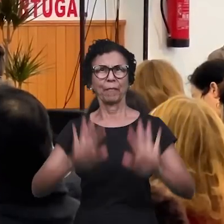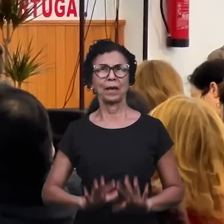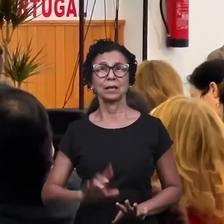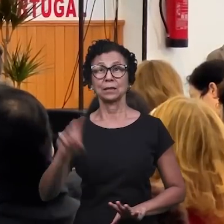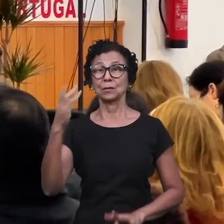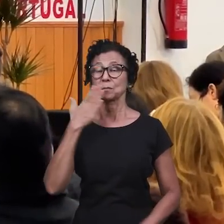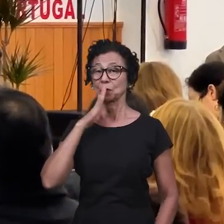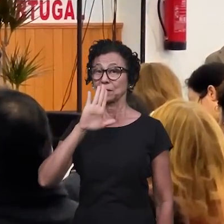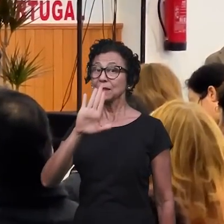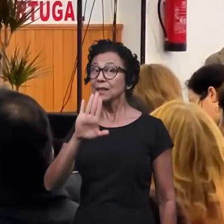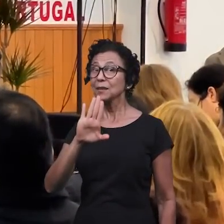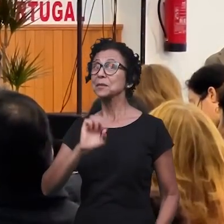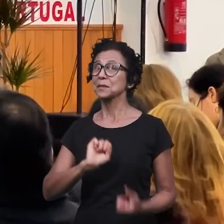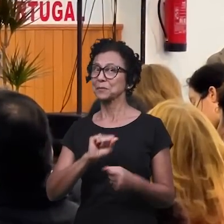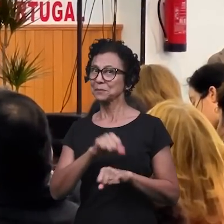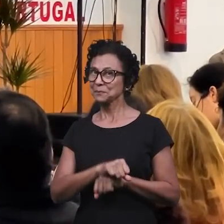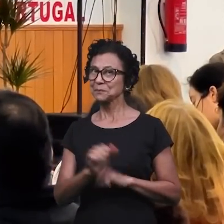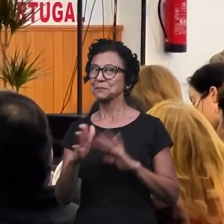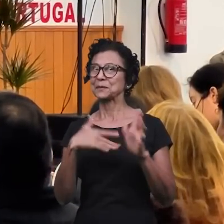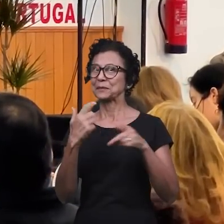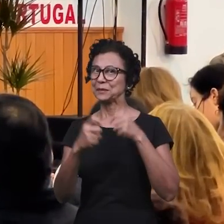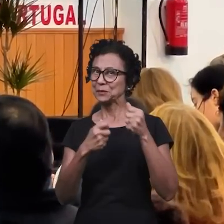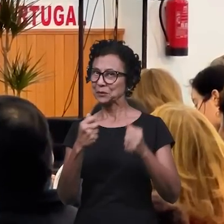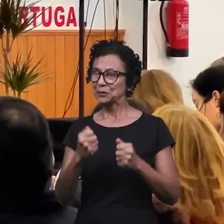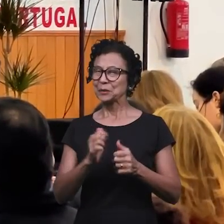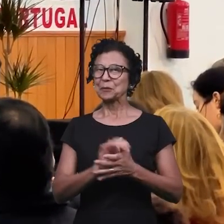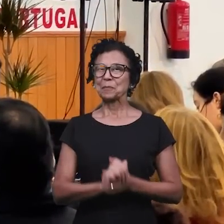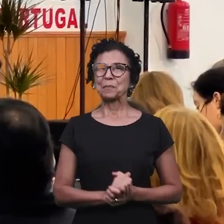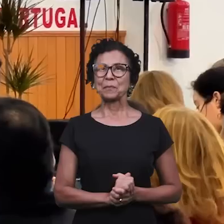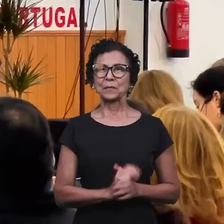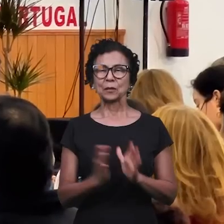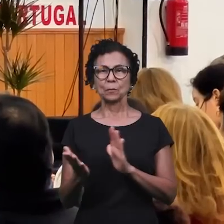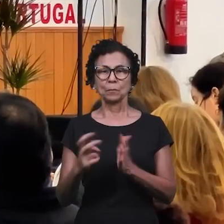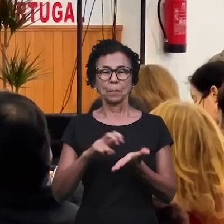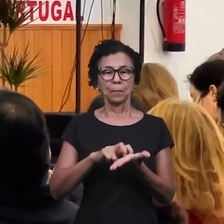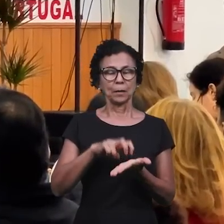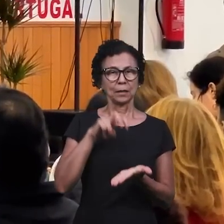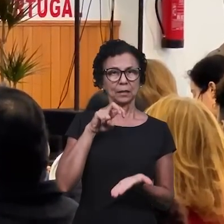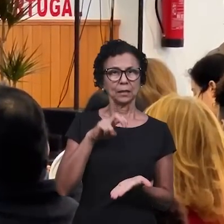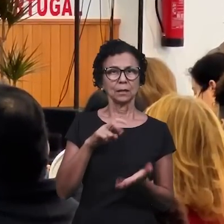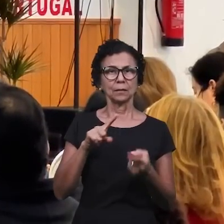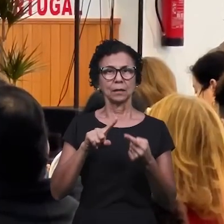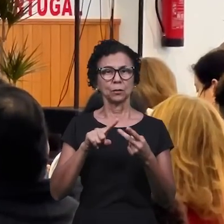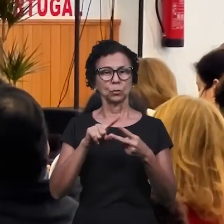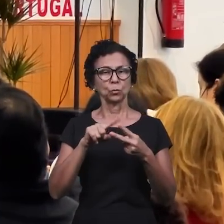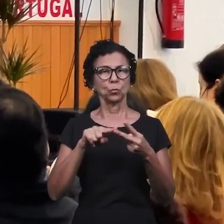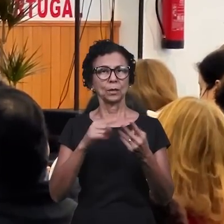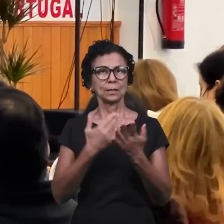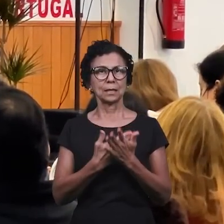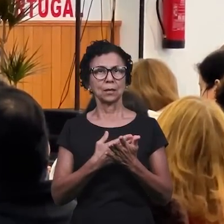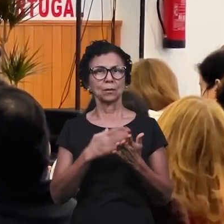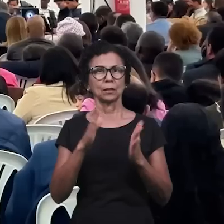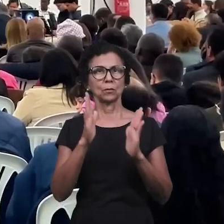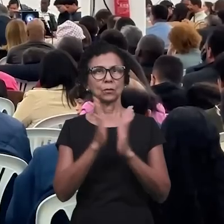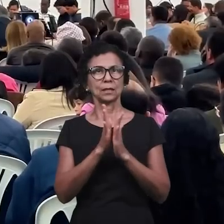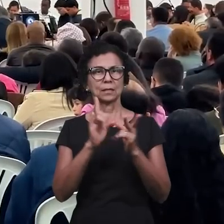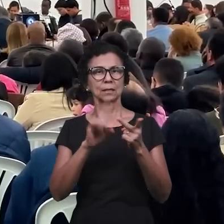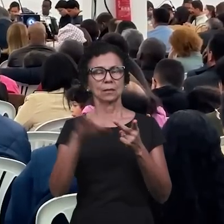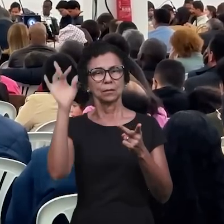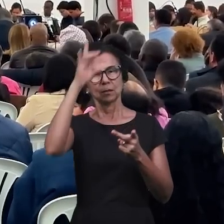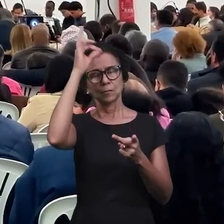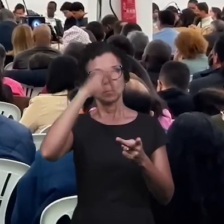prometeu para este dia de seminário. Aleluia! O período da manhã contou com as aulas de oração e batismo com o Espírito